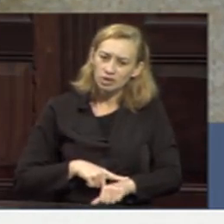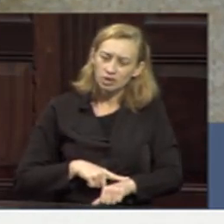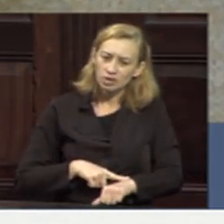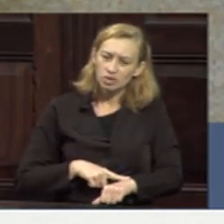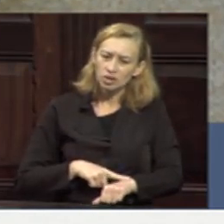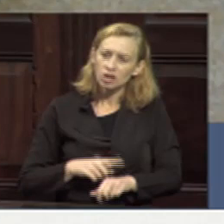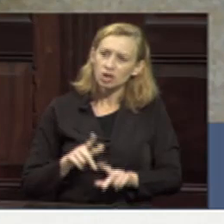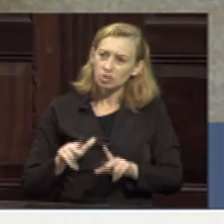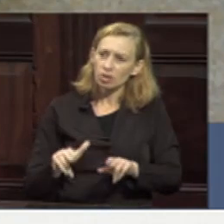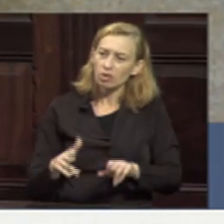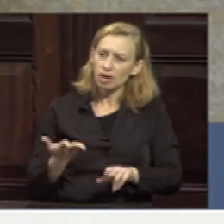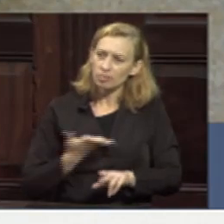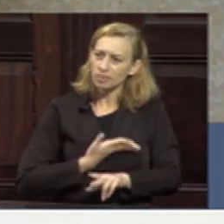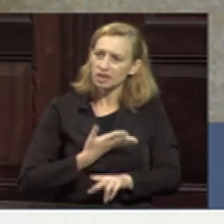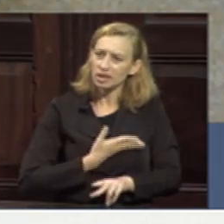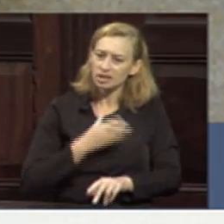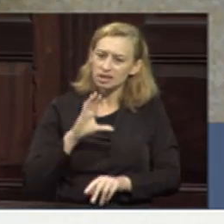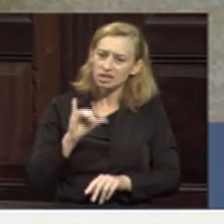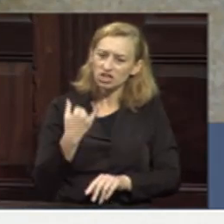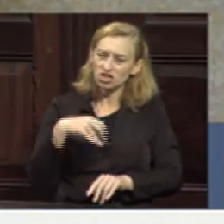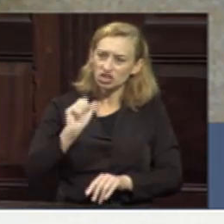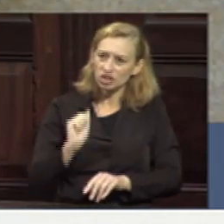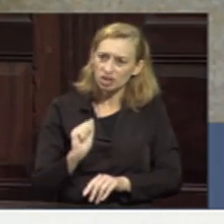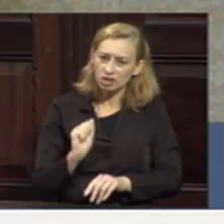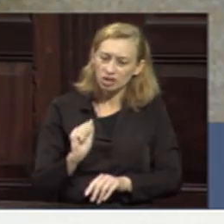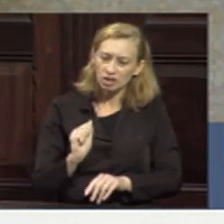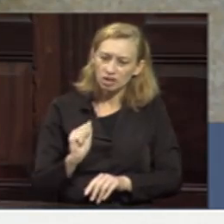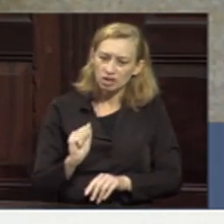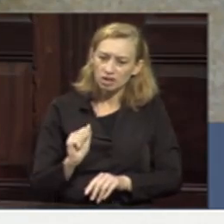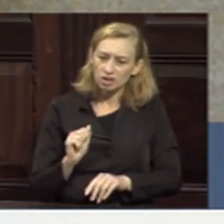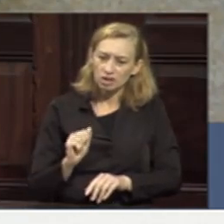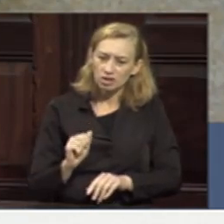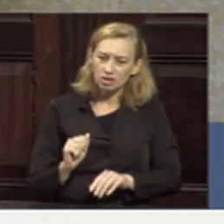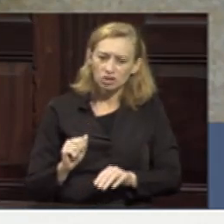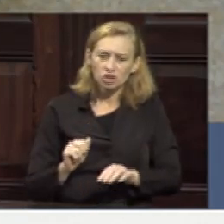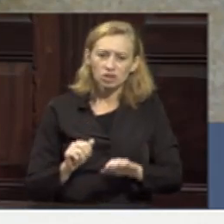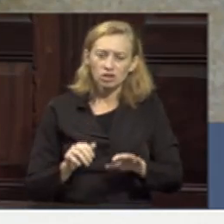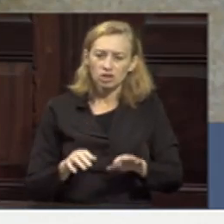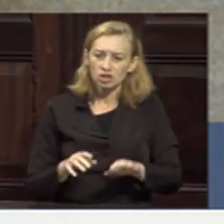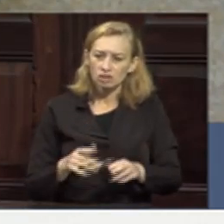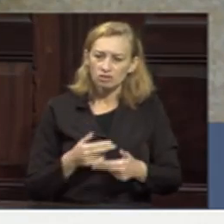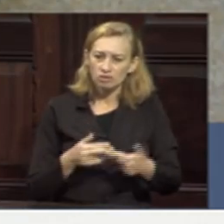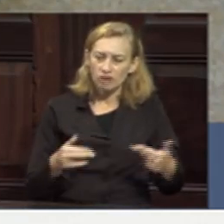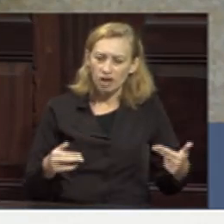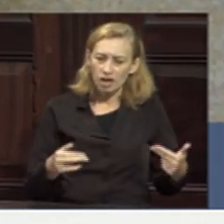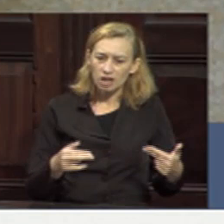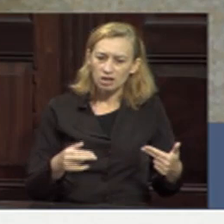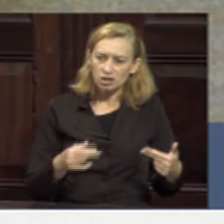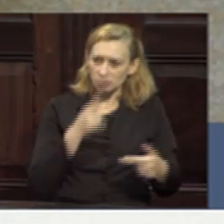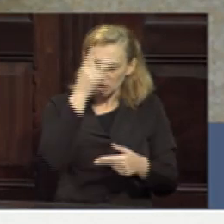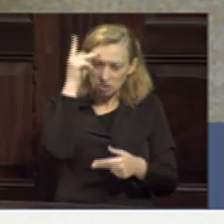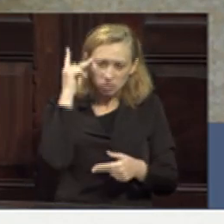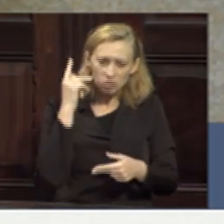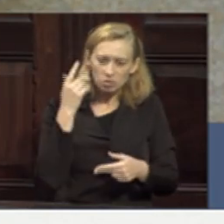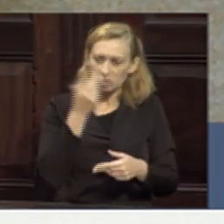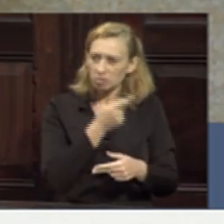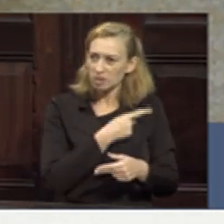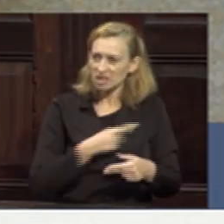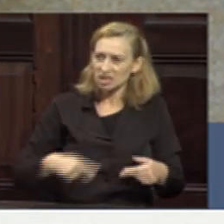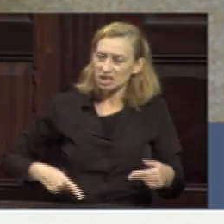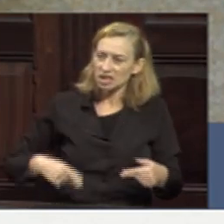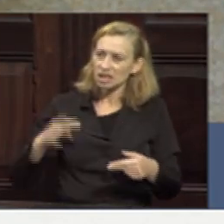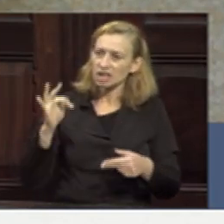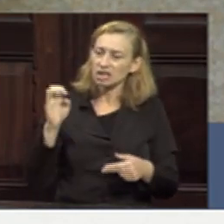deputada Cidinha, vem o presidente Temer, Jugman, etc, etc. Nós